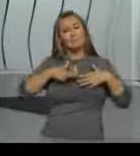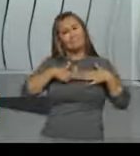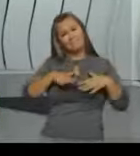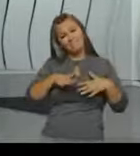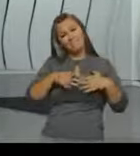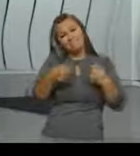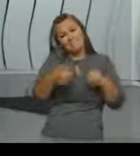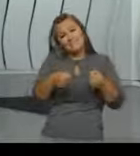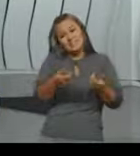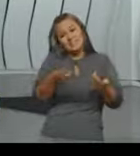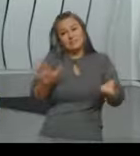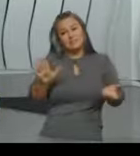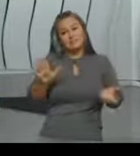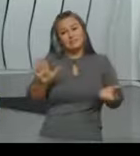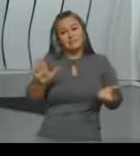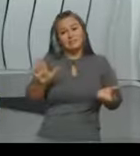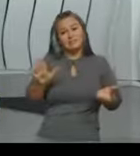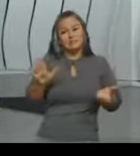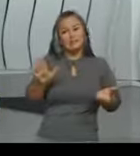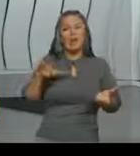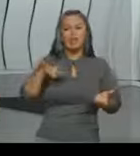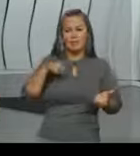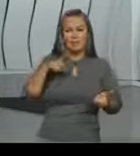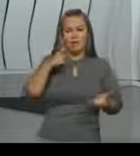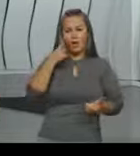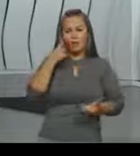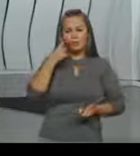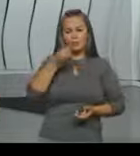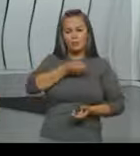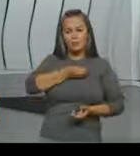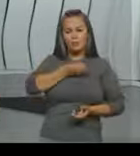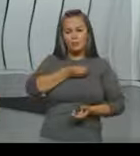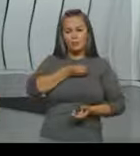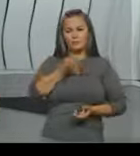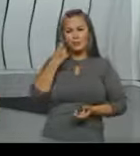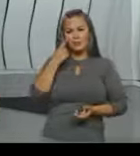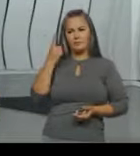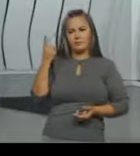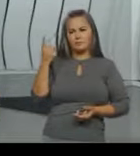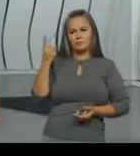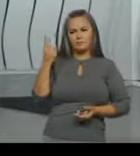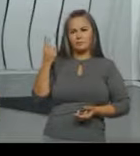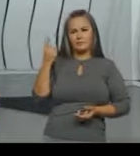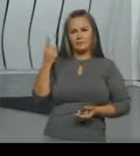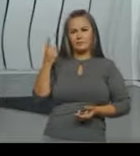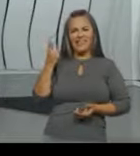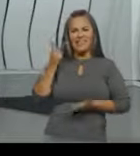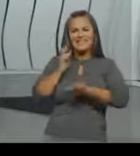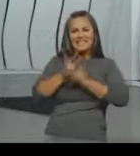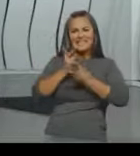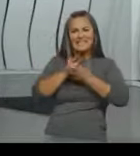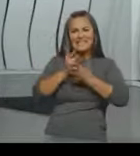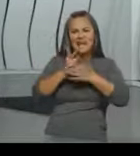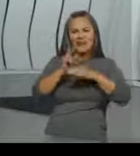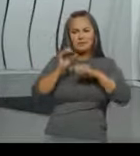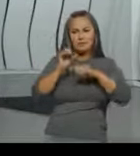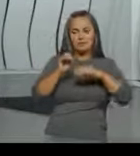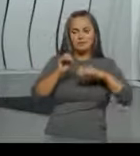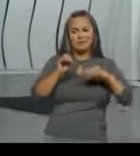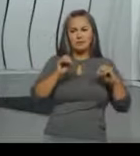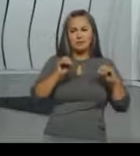Então, apagando aqui, tem os valores aqui. Está reparando aqui, olha, ele está aumentando sempre no sentido